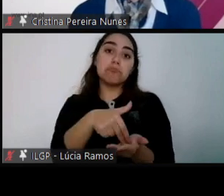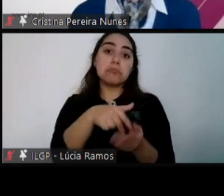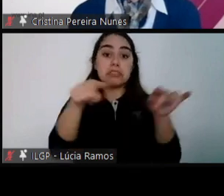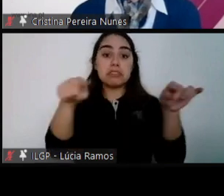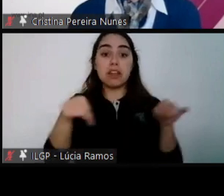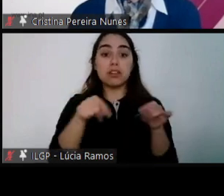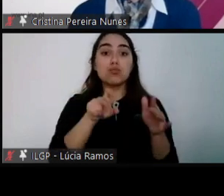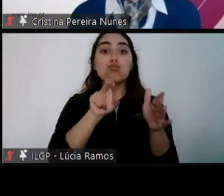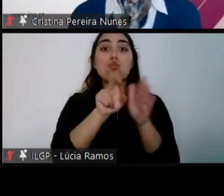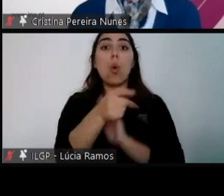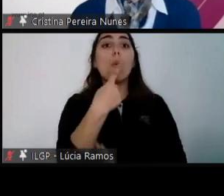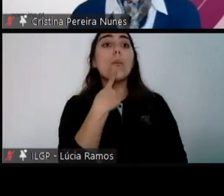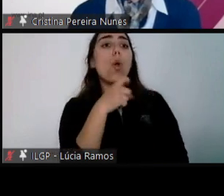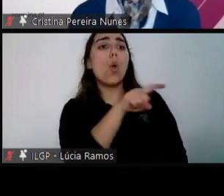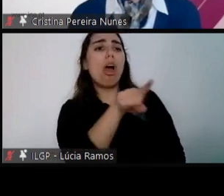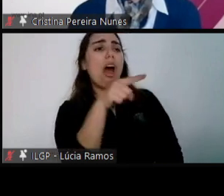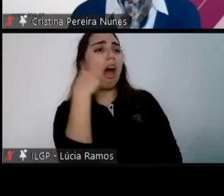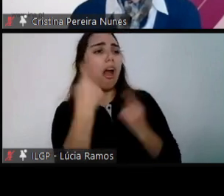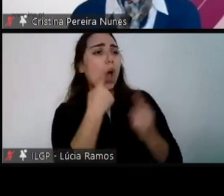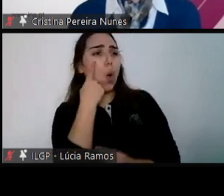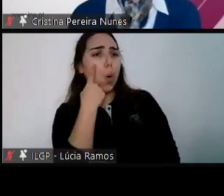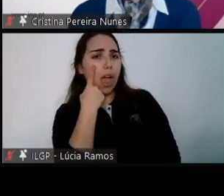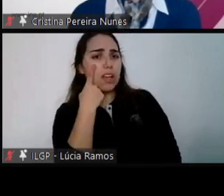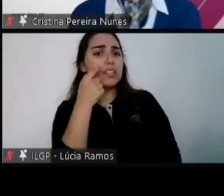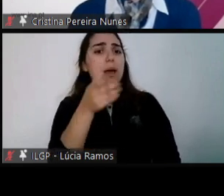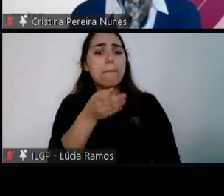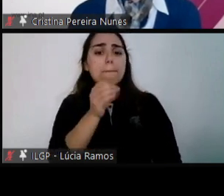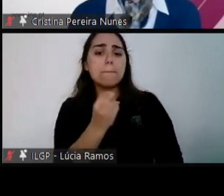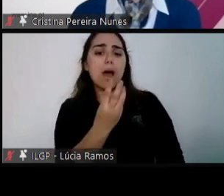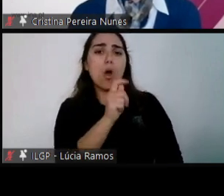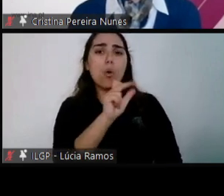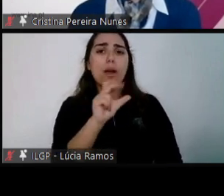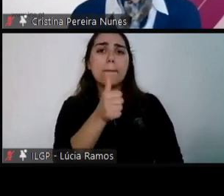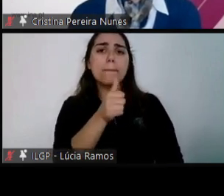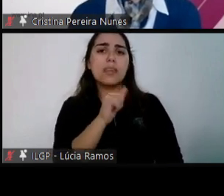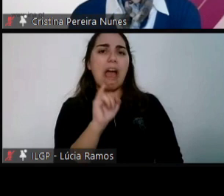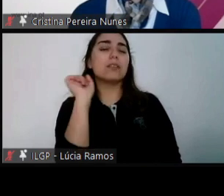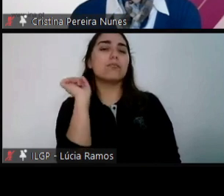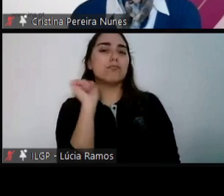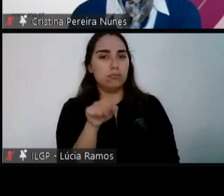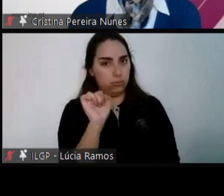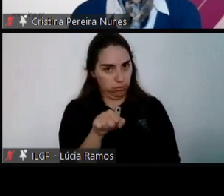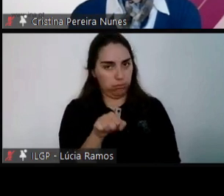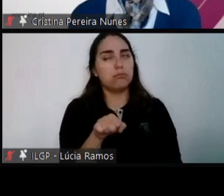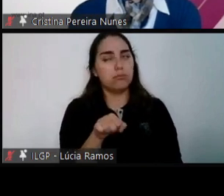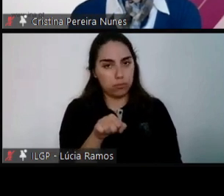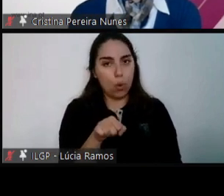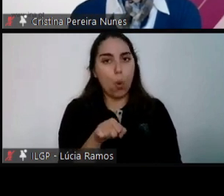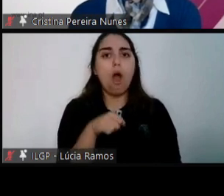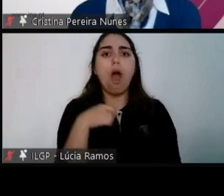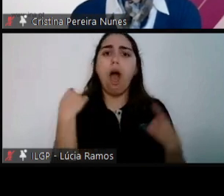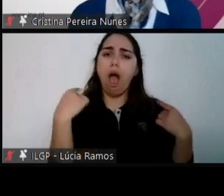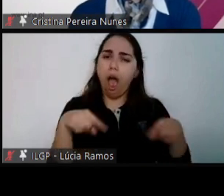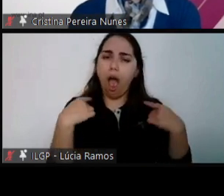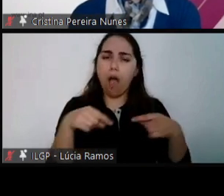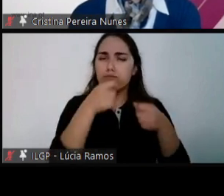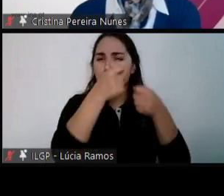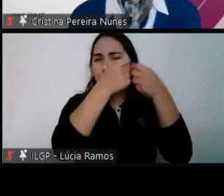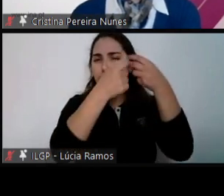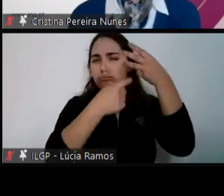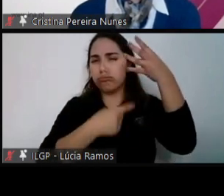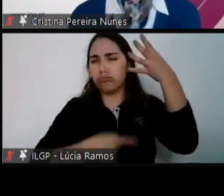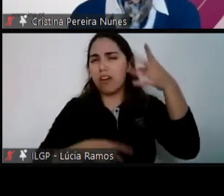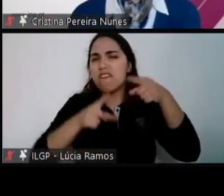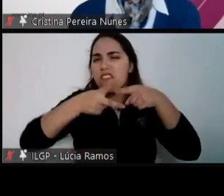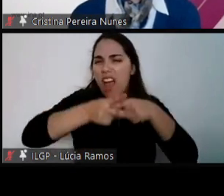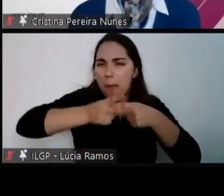alguém conhece Power BI é extremamente elevada. Existem, obviamente, centenas de ferramentas, não é? Até ferramentas que não têm custo absolutamente nenhum. Aliás,